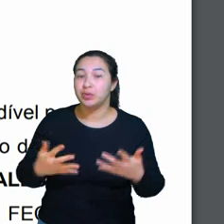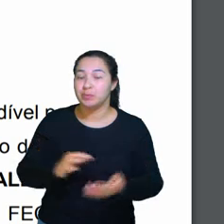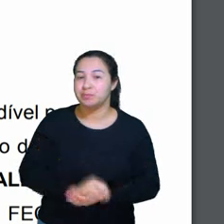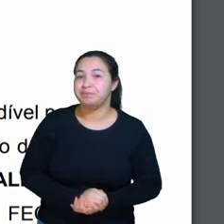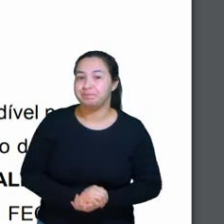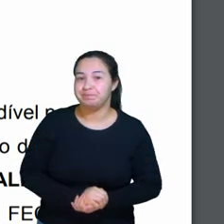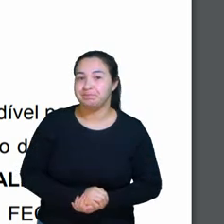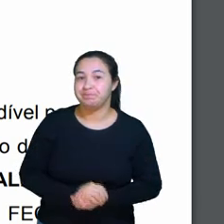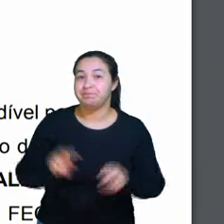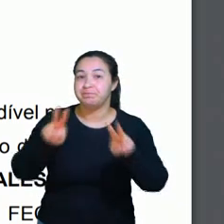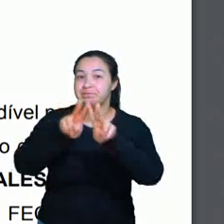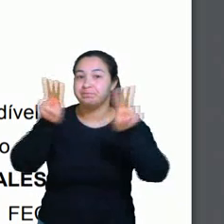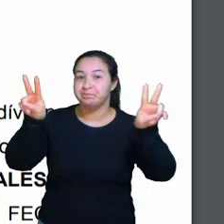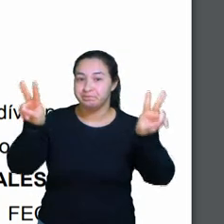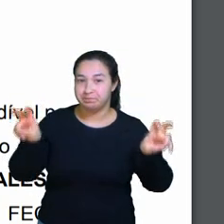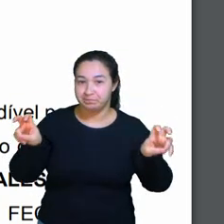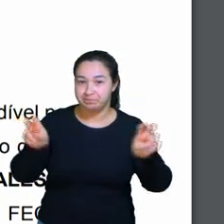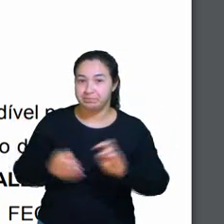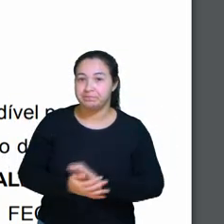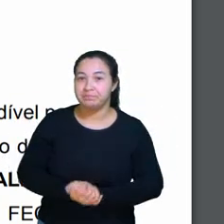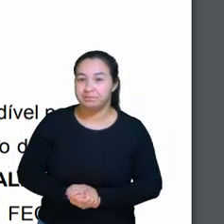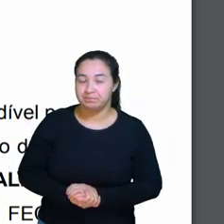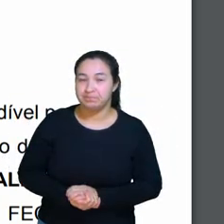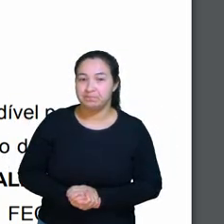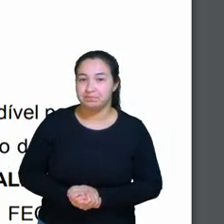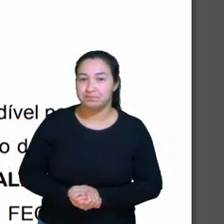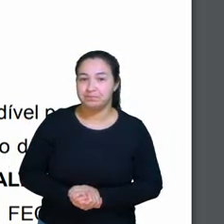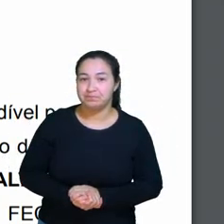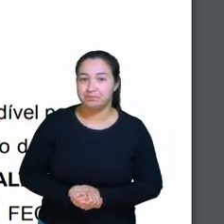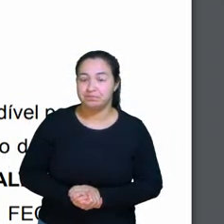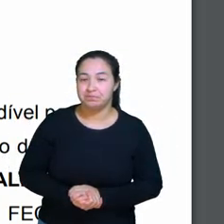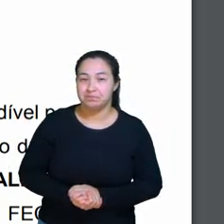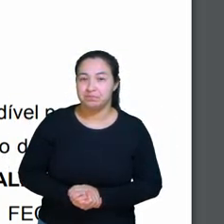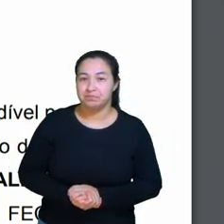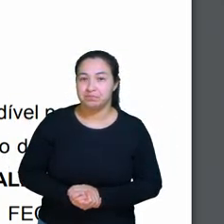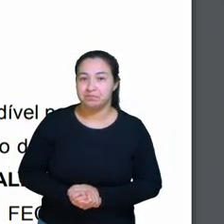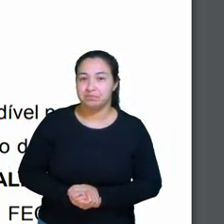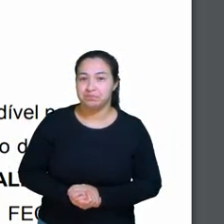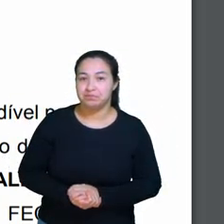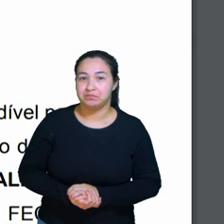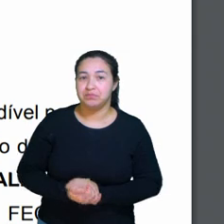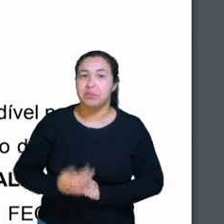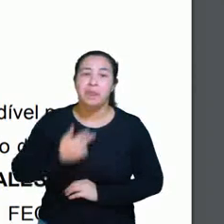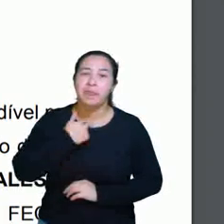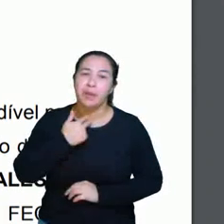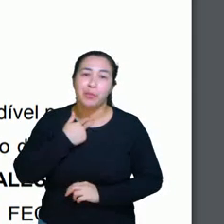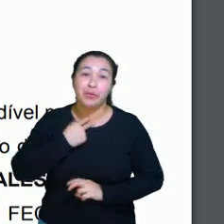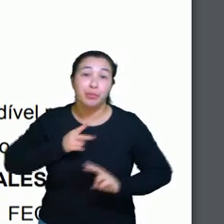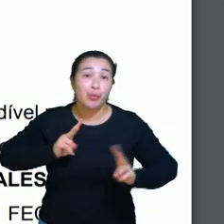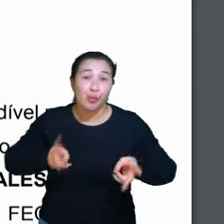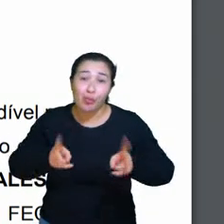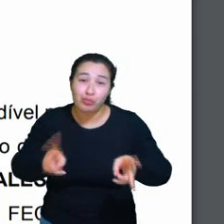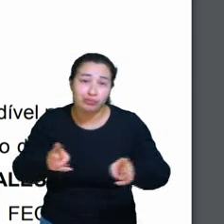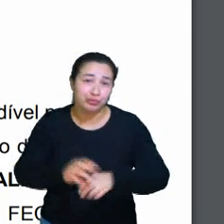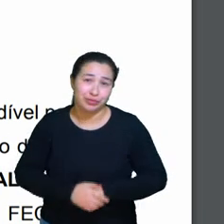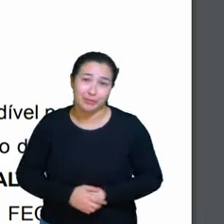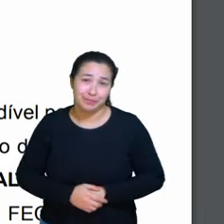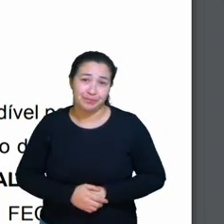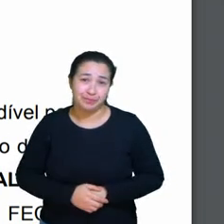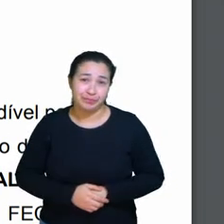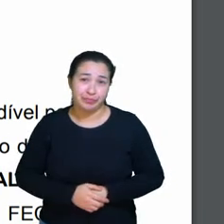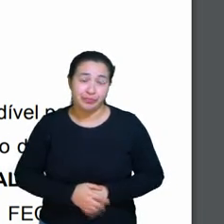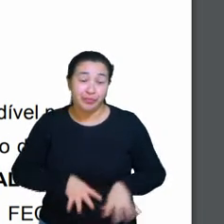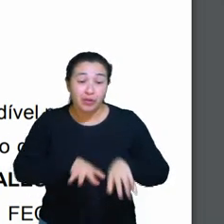citamos ele para findar esse diagnóstico não podemos seguir na formação